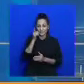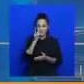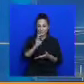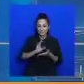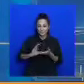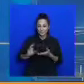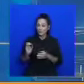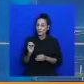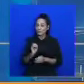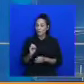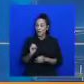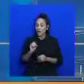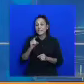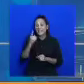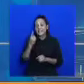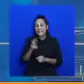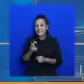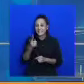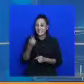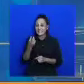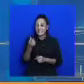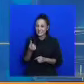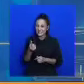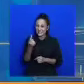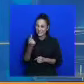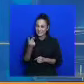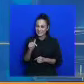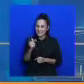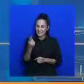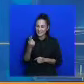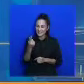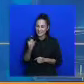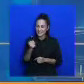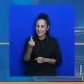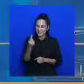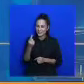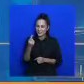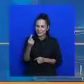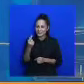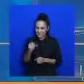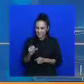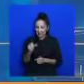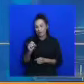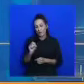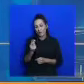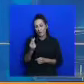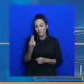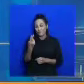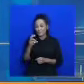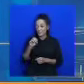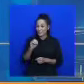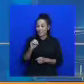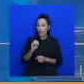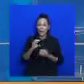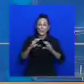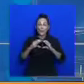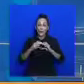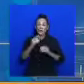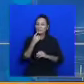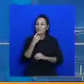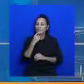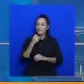0 acerto, ganha também acertando 15, 16, 17, 18, 19 ou 20 números. Bola vermelha, número